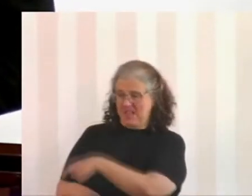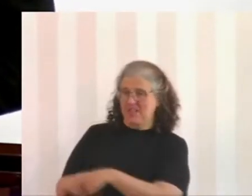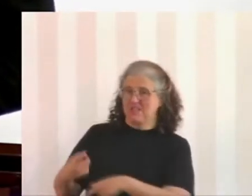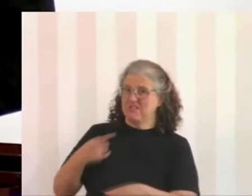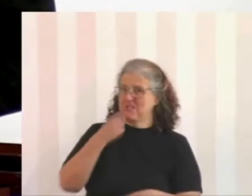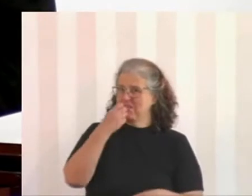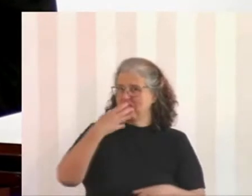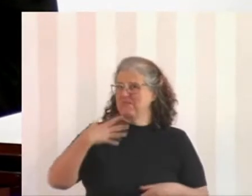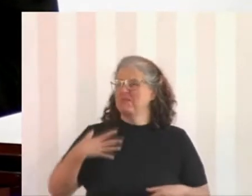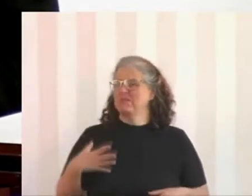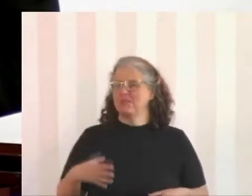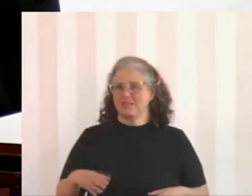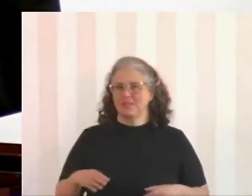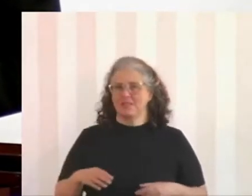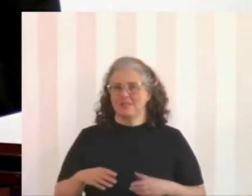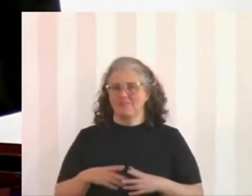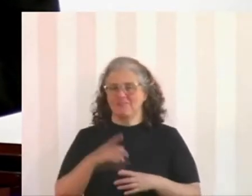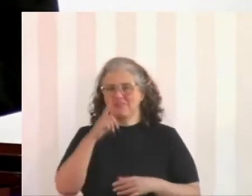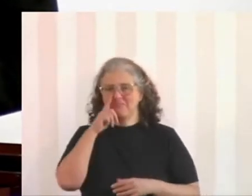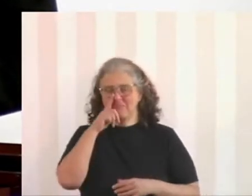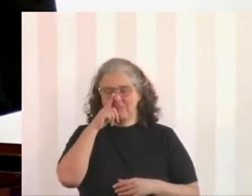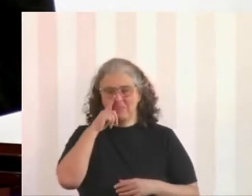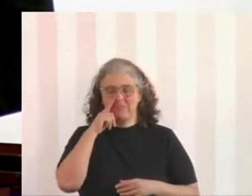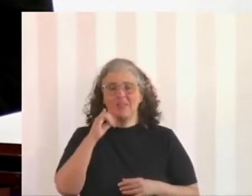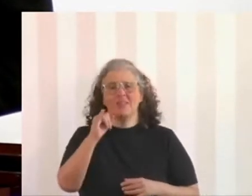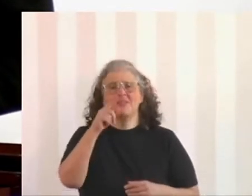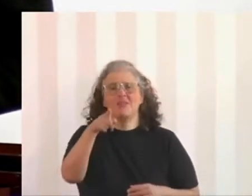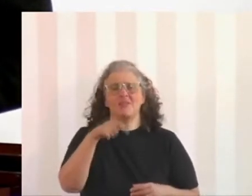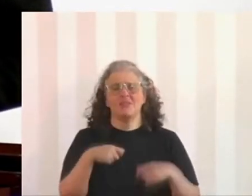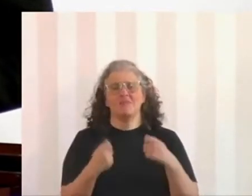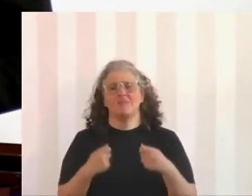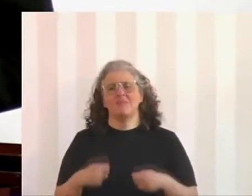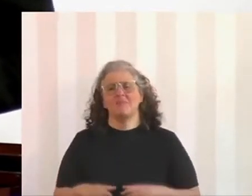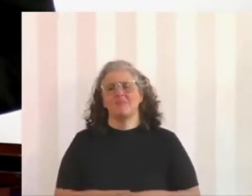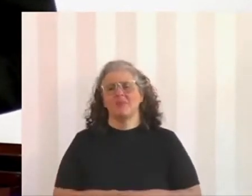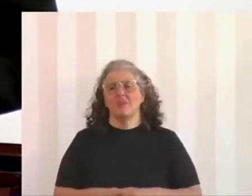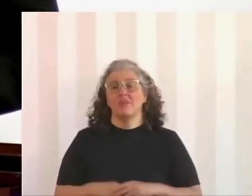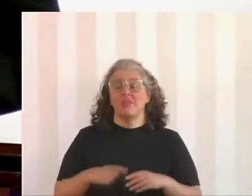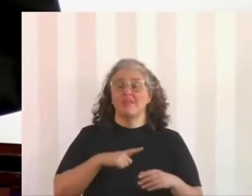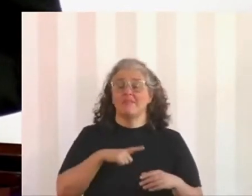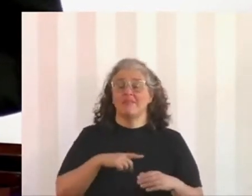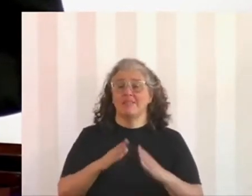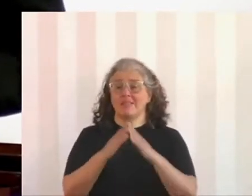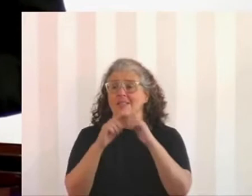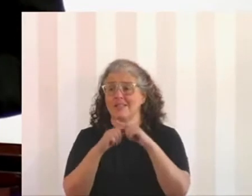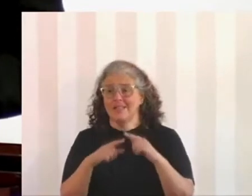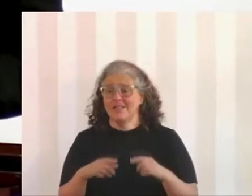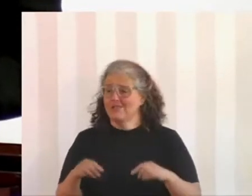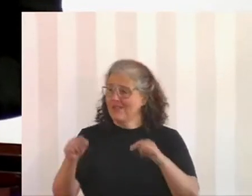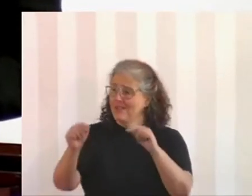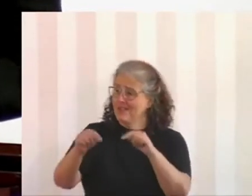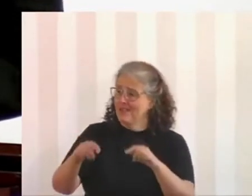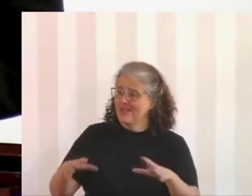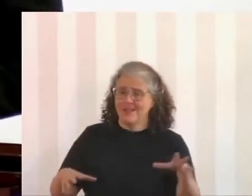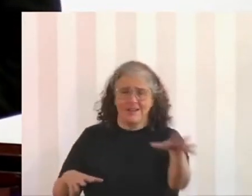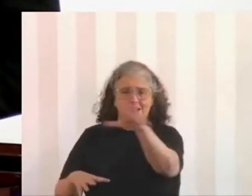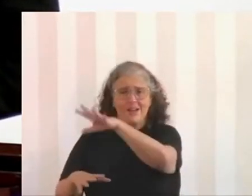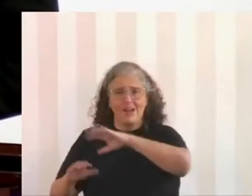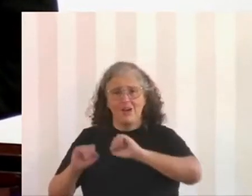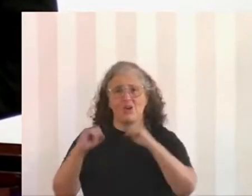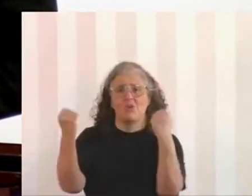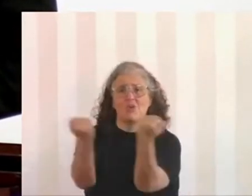Será que isso tem na igreja? Será que isso ainda permeia a nossa